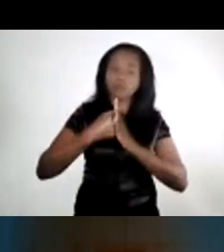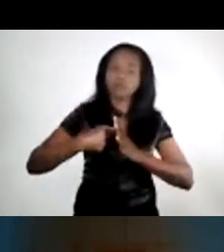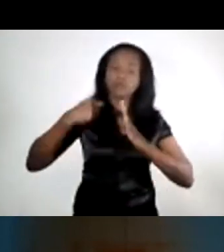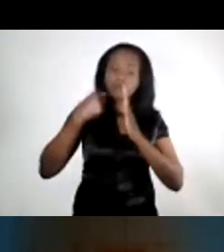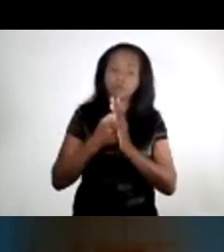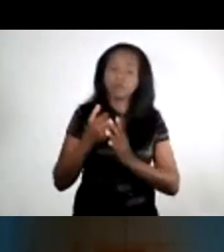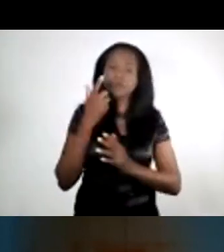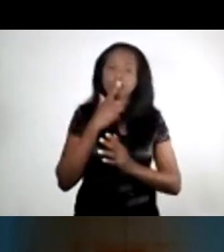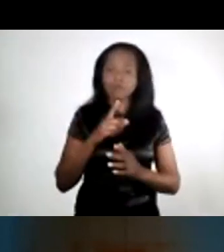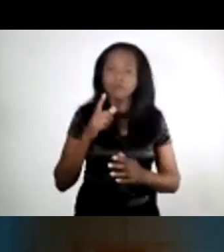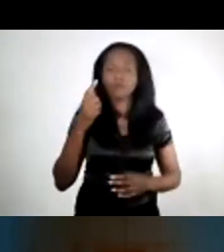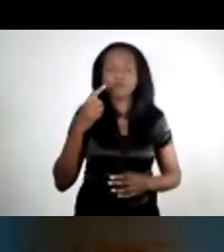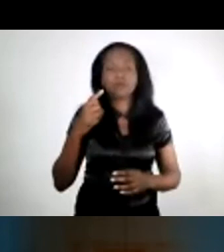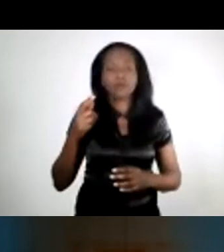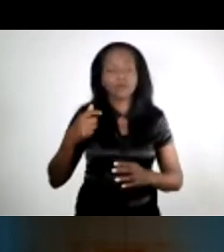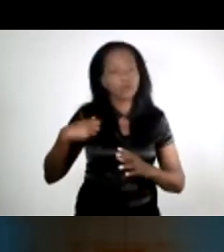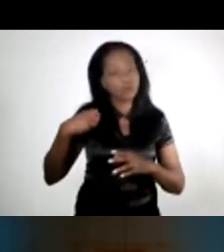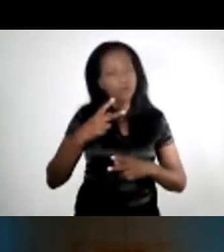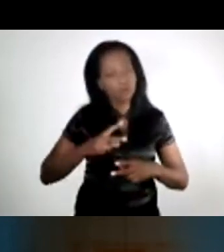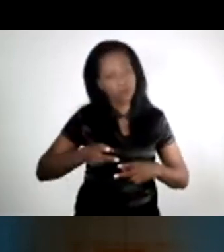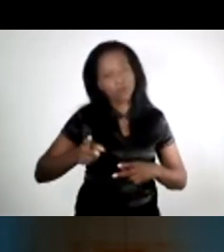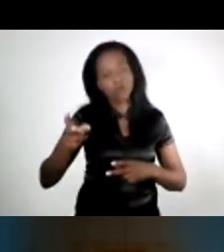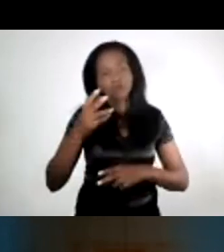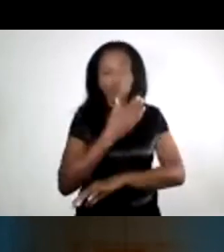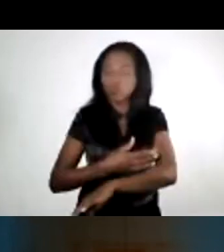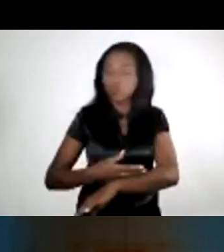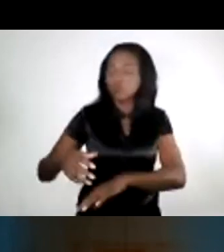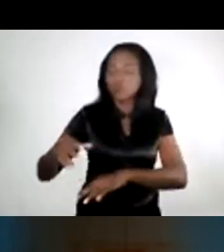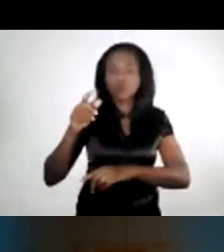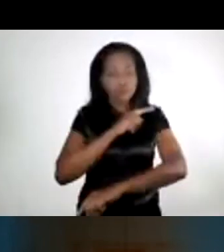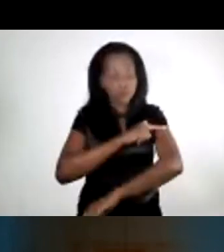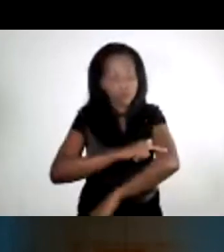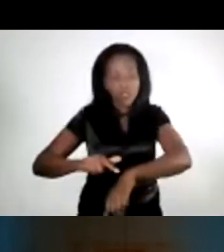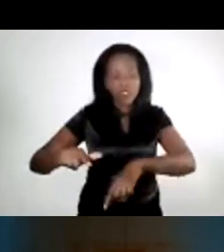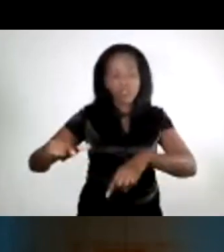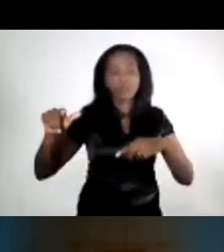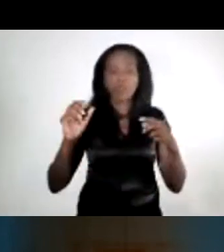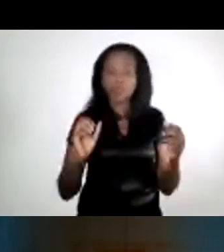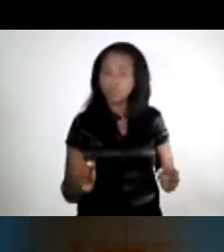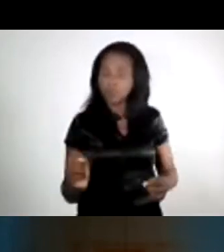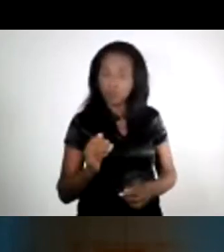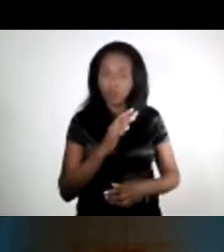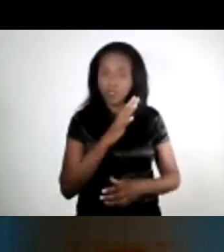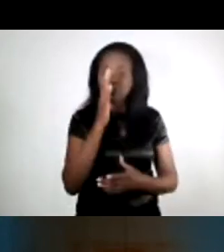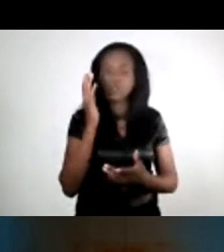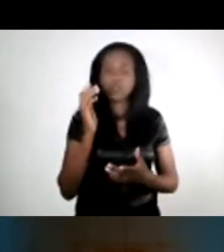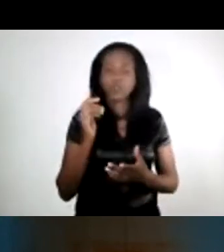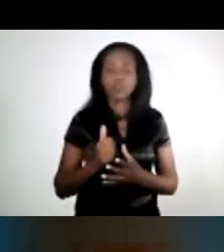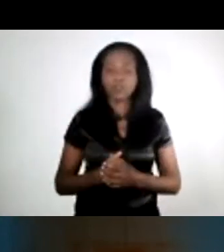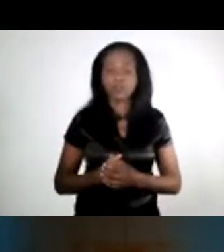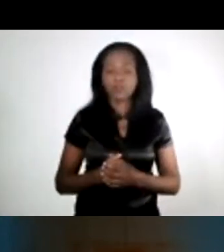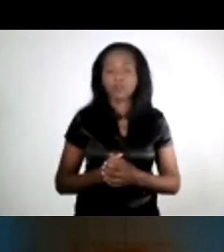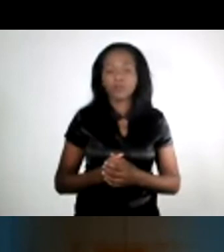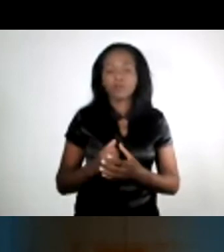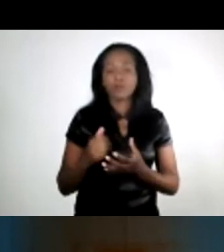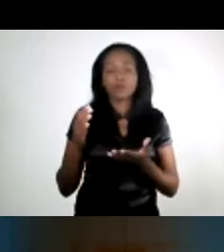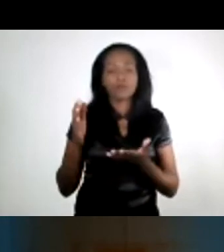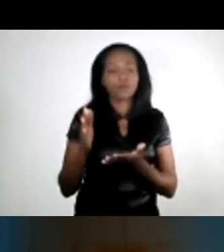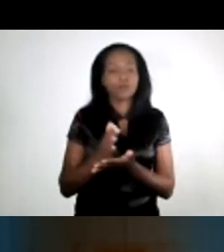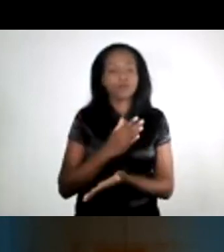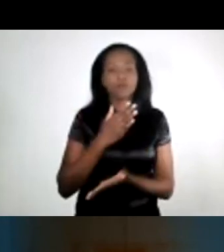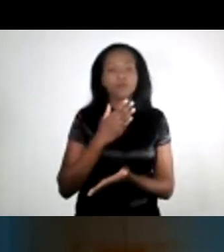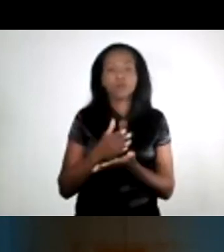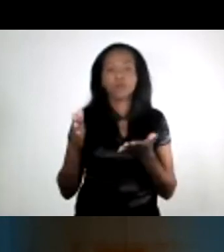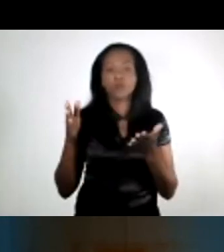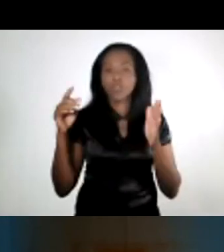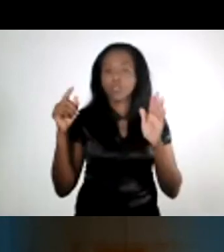suas práticas respeitadas e valorizadas, né? E alguém tem